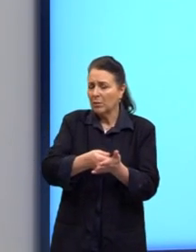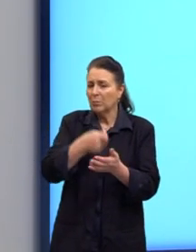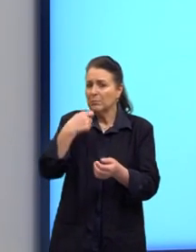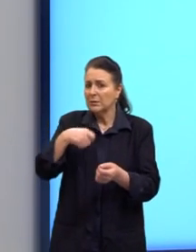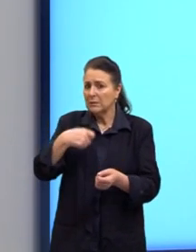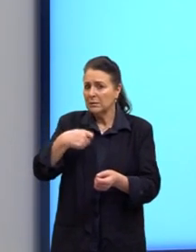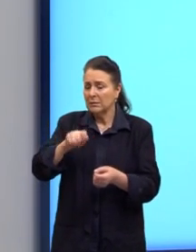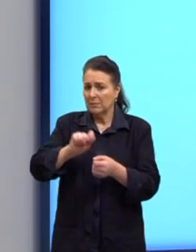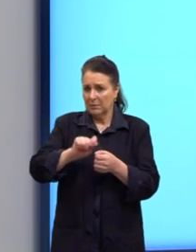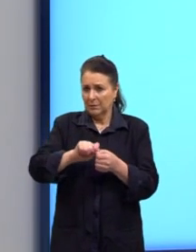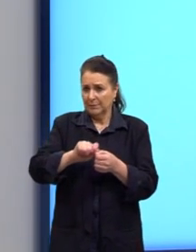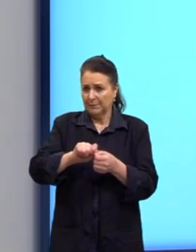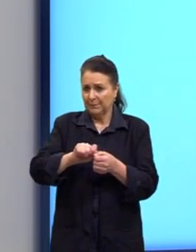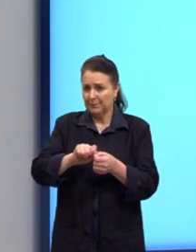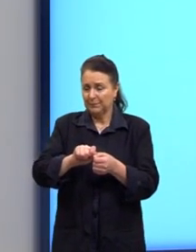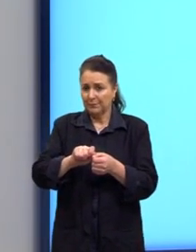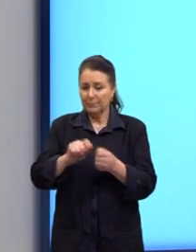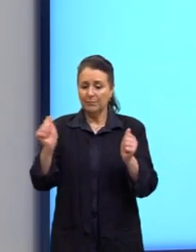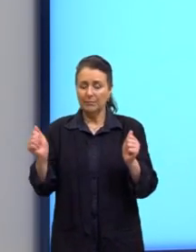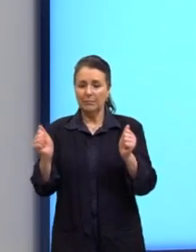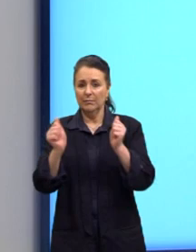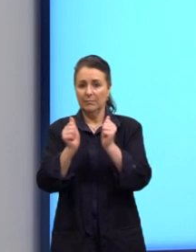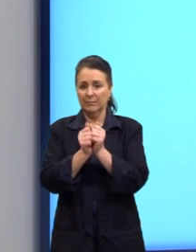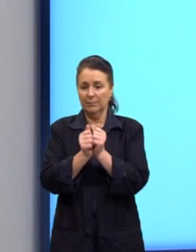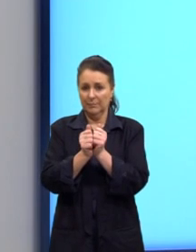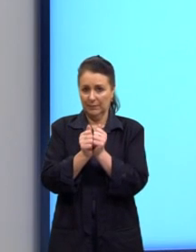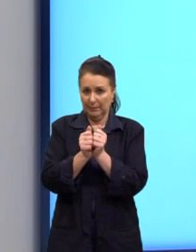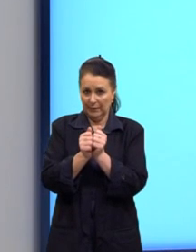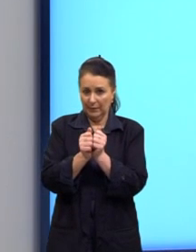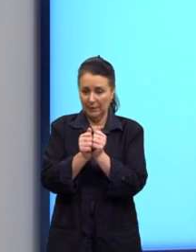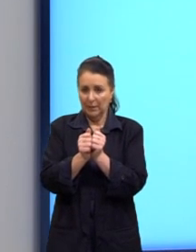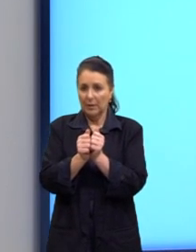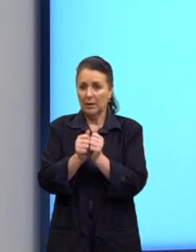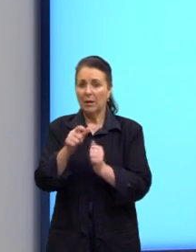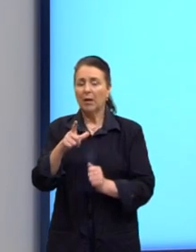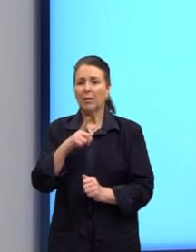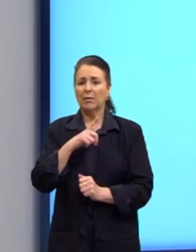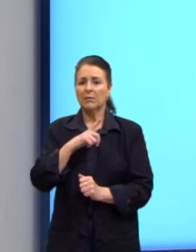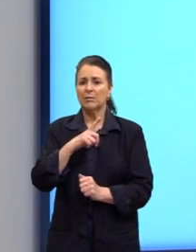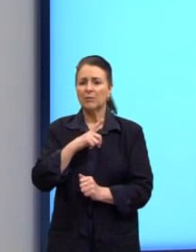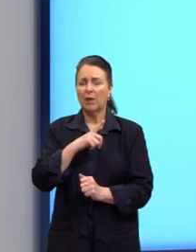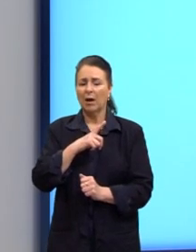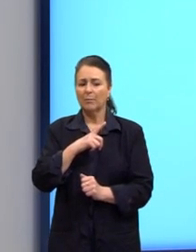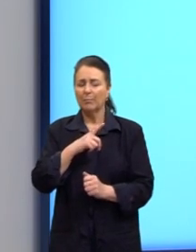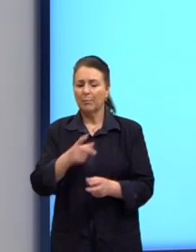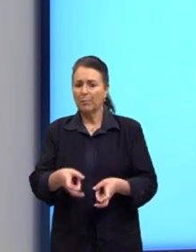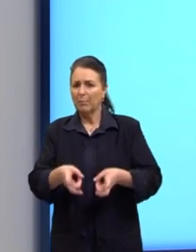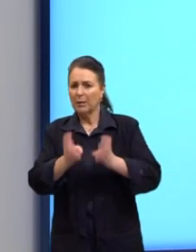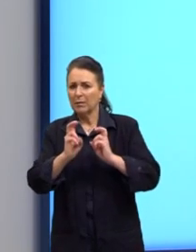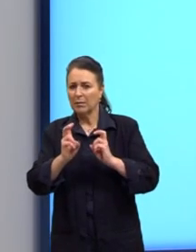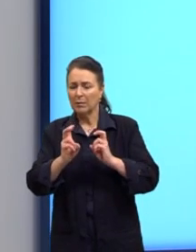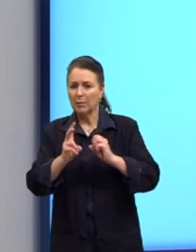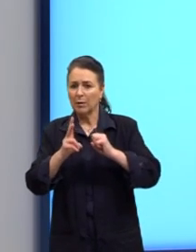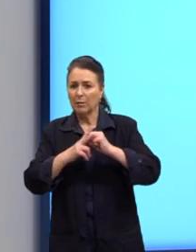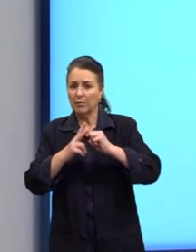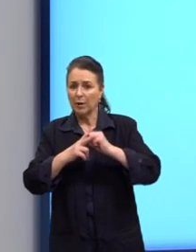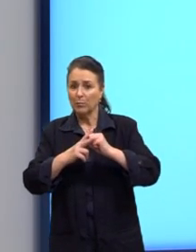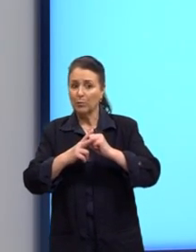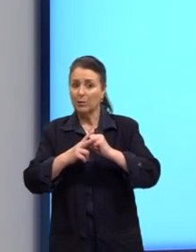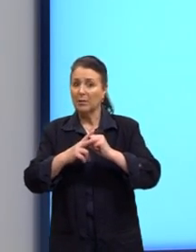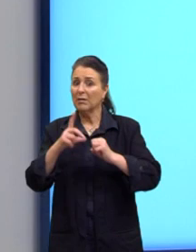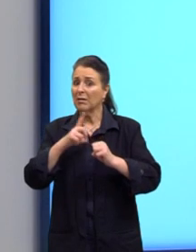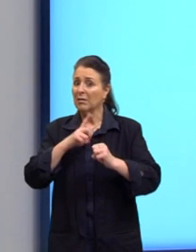a ser junto então ele já aqui ele já vejo que ele é um verbo preposicionado